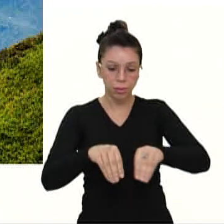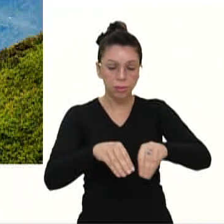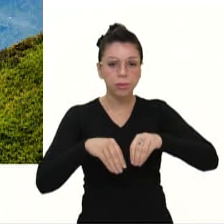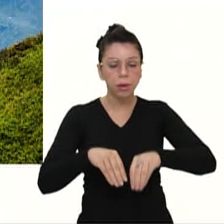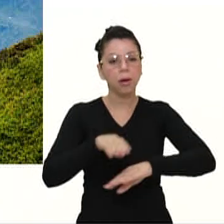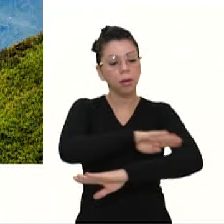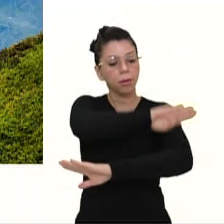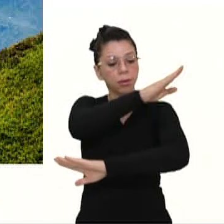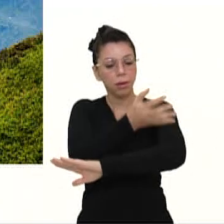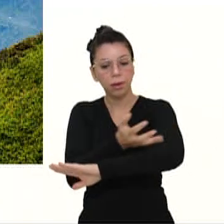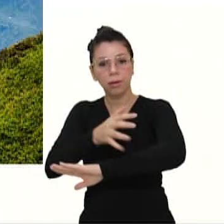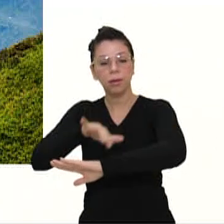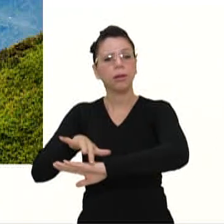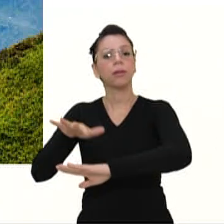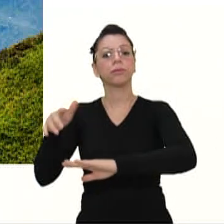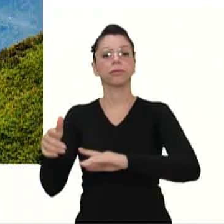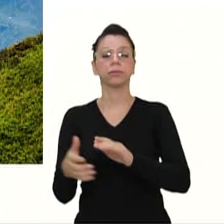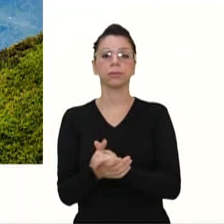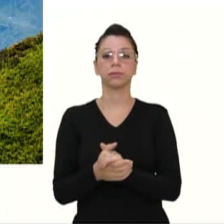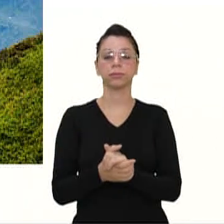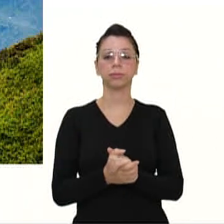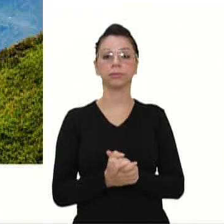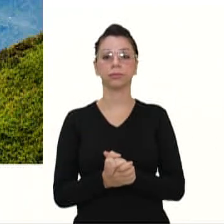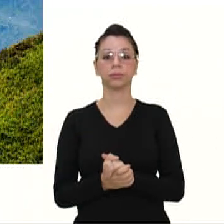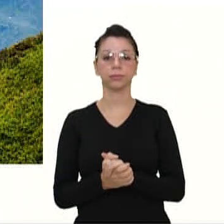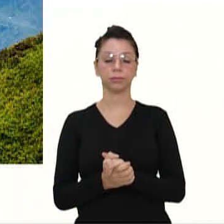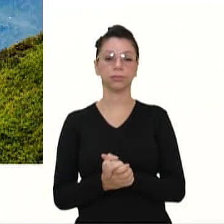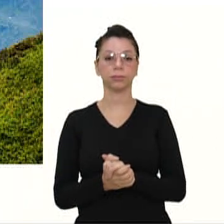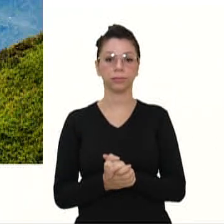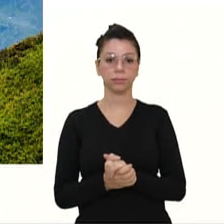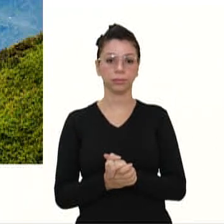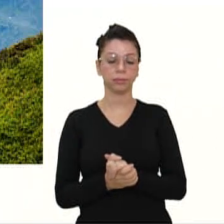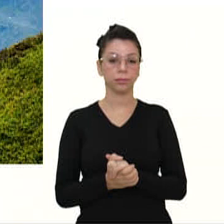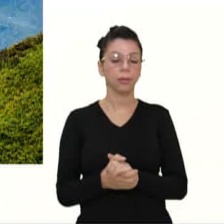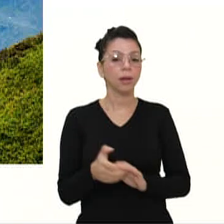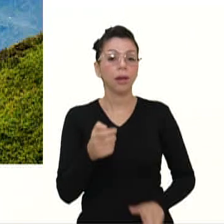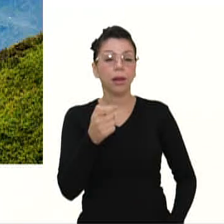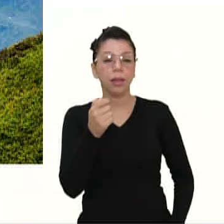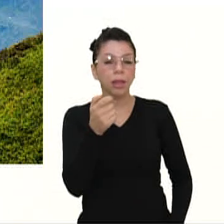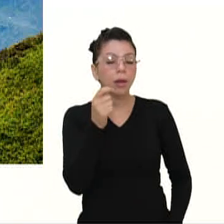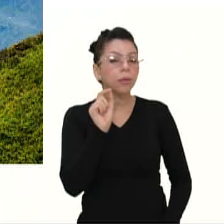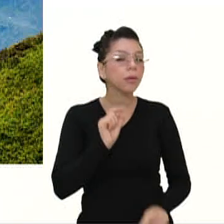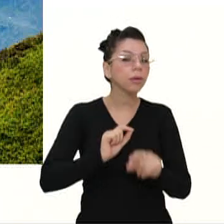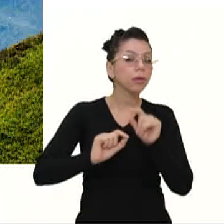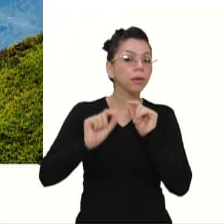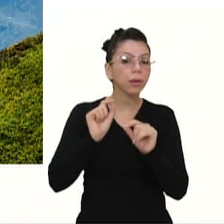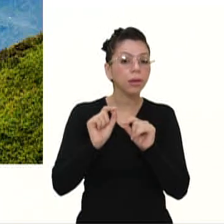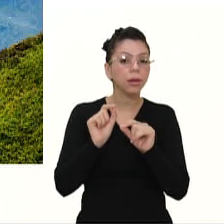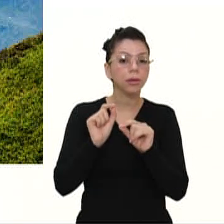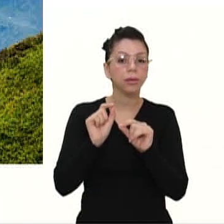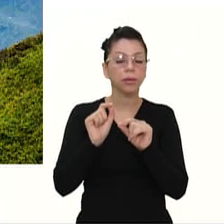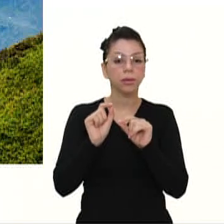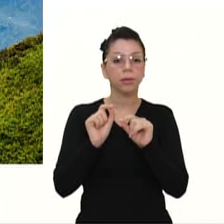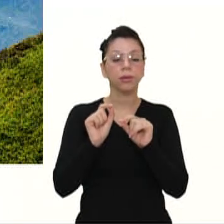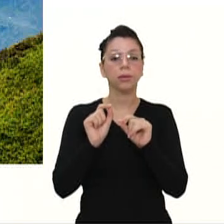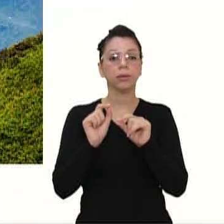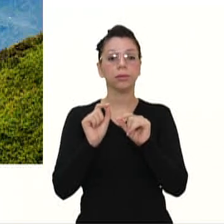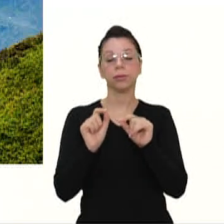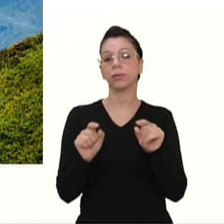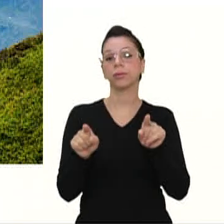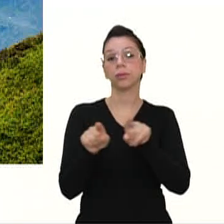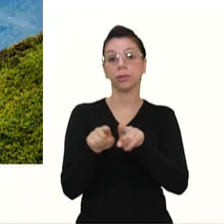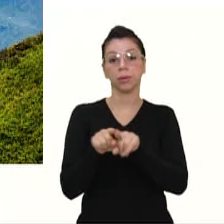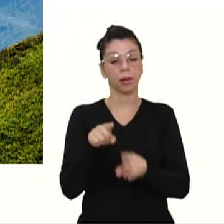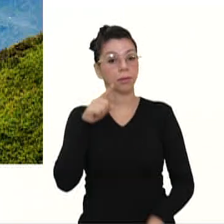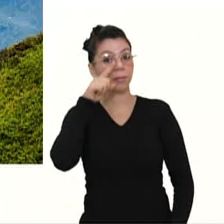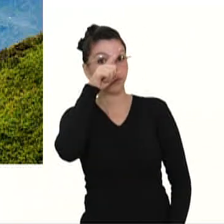os acidentes naturais dessas regiões. E elas têm pouca previsibilidade, sendo assim, também tem os seus